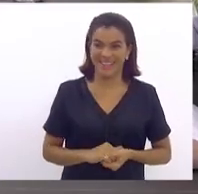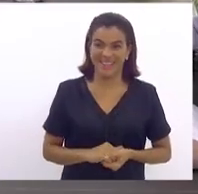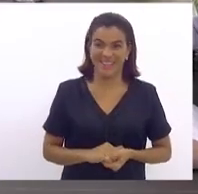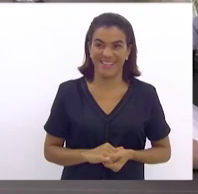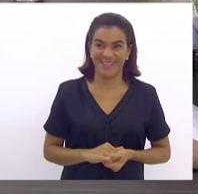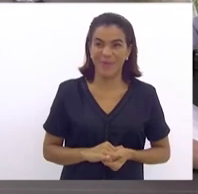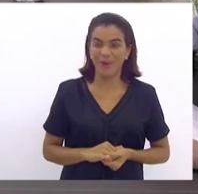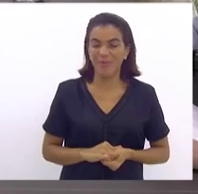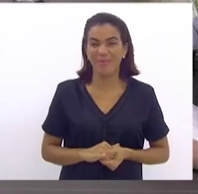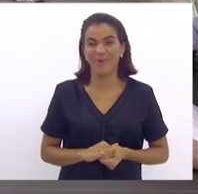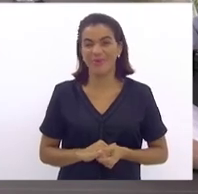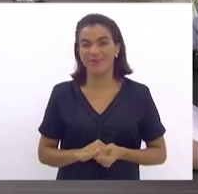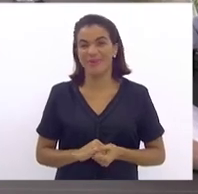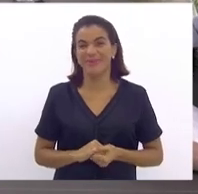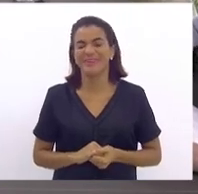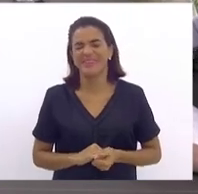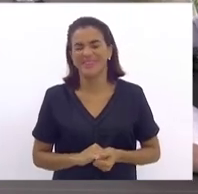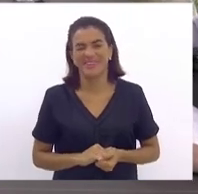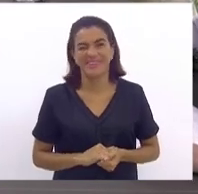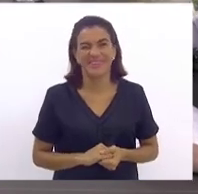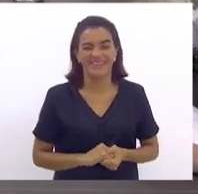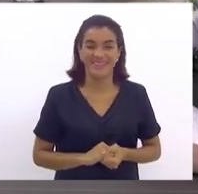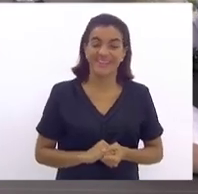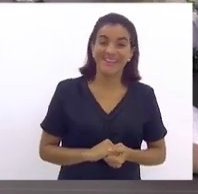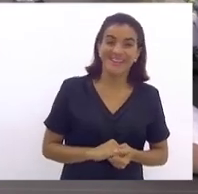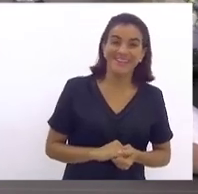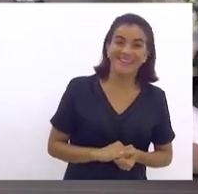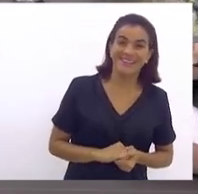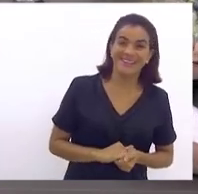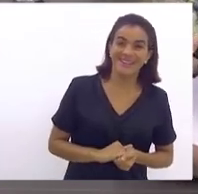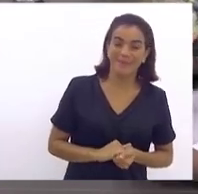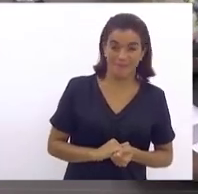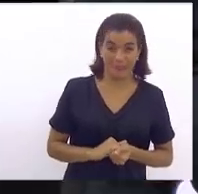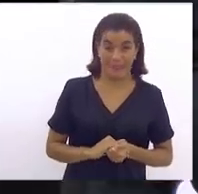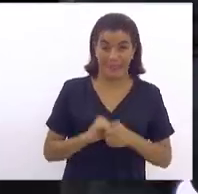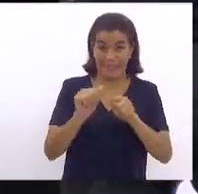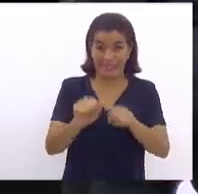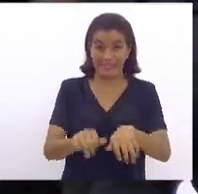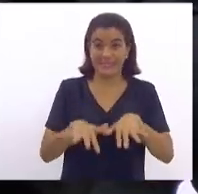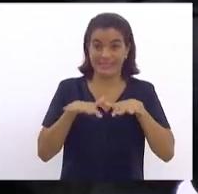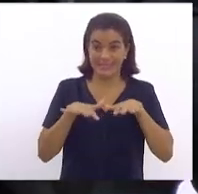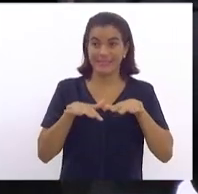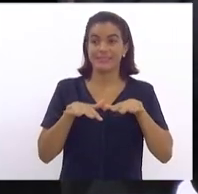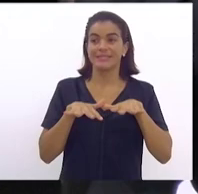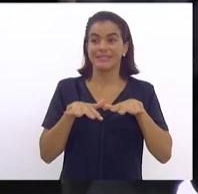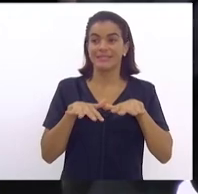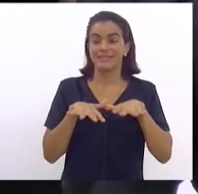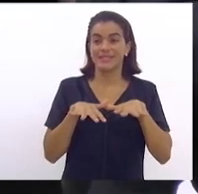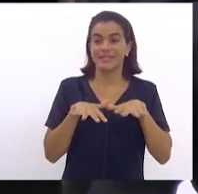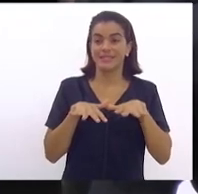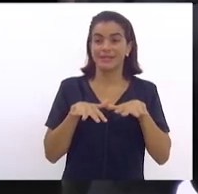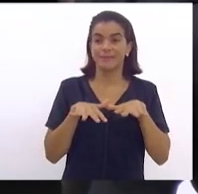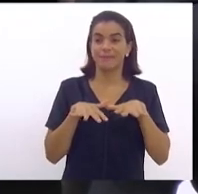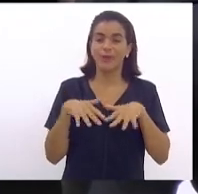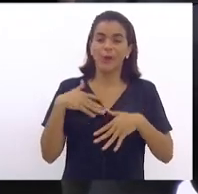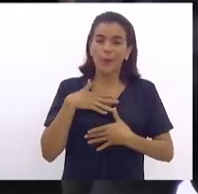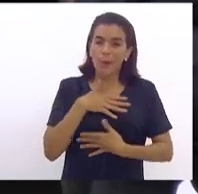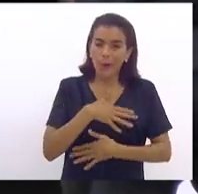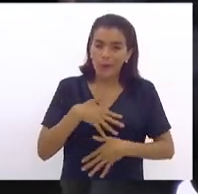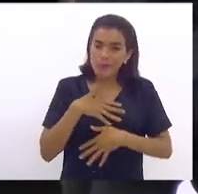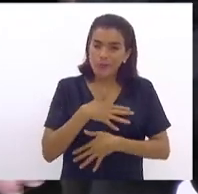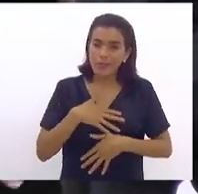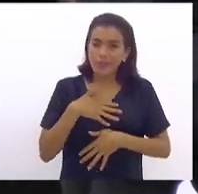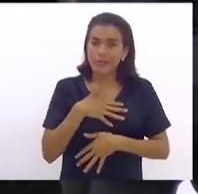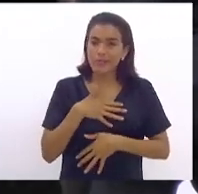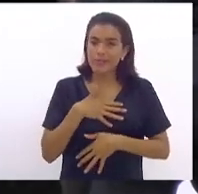Presidente, eu apresentei algumas emendas, né, de plenário e gostaria de